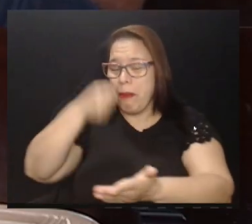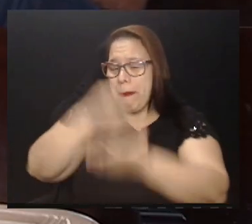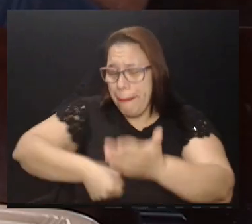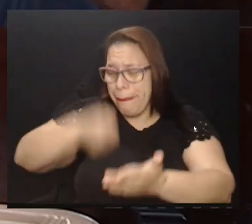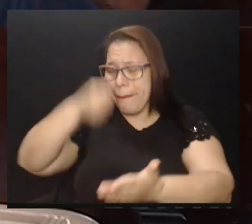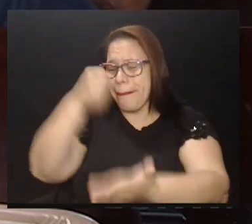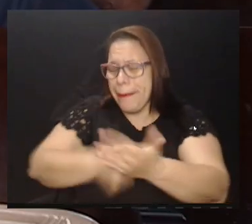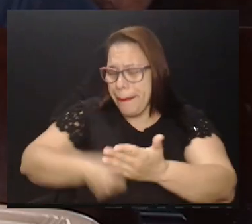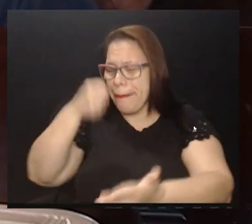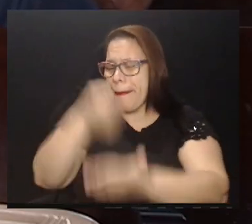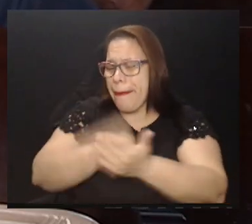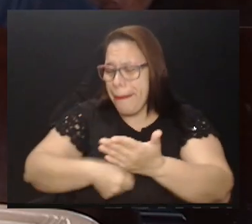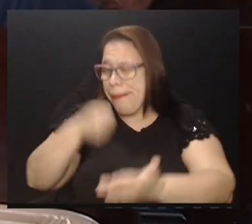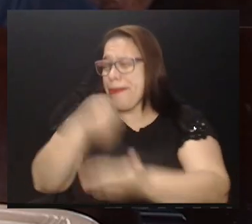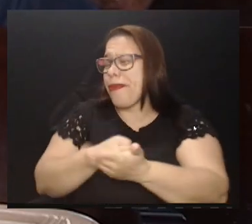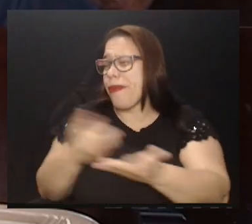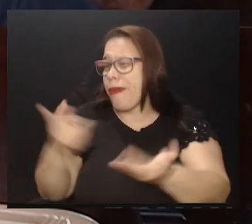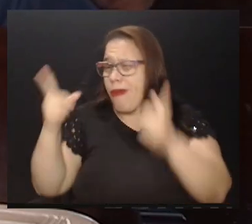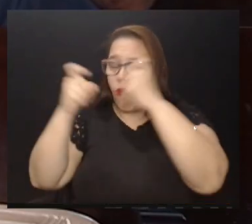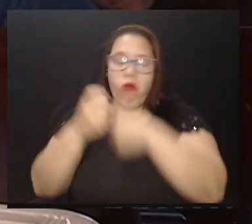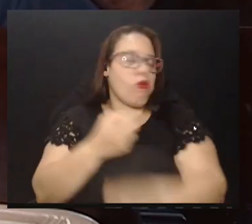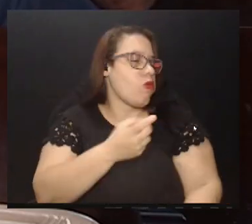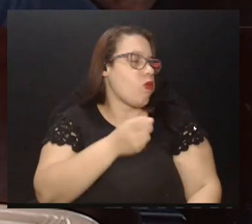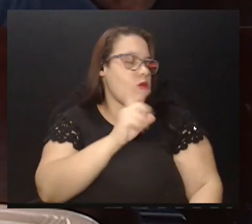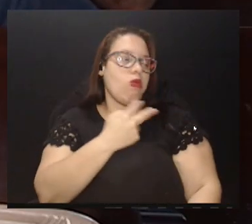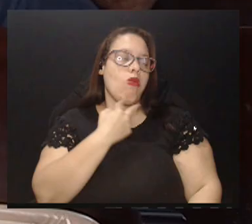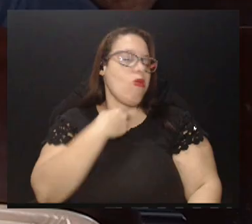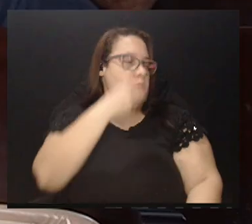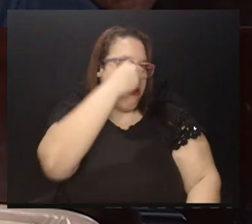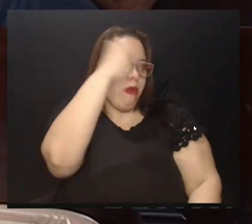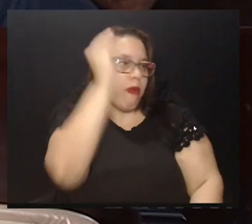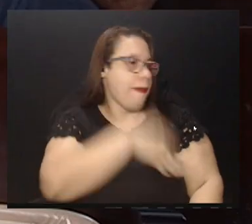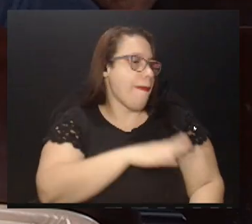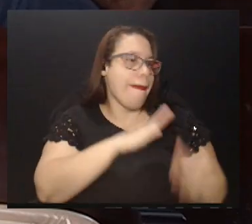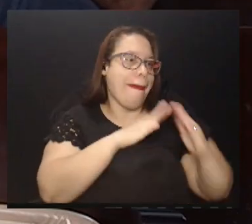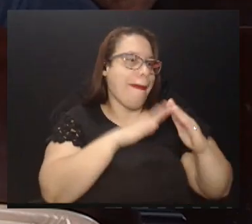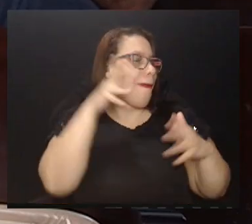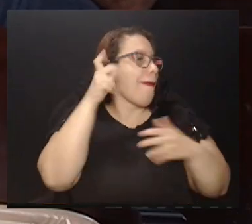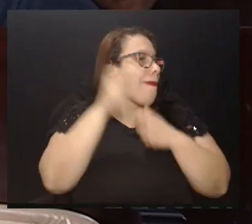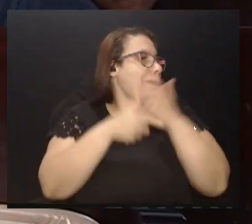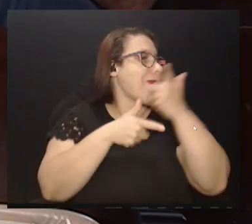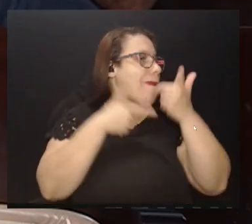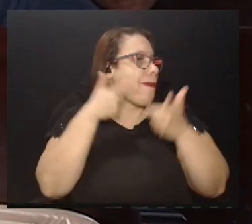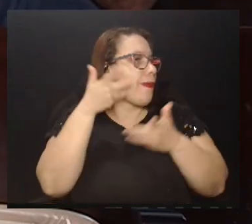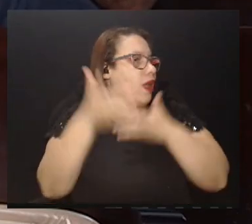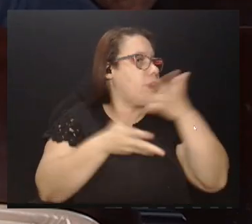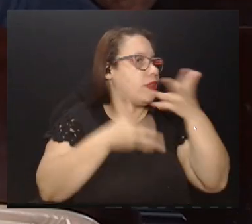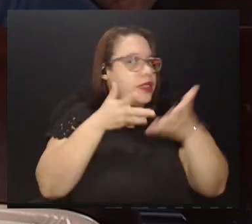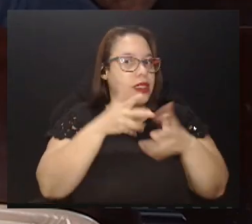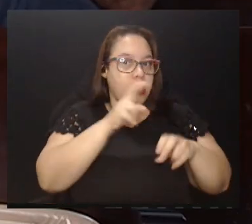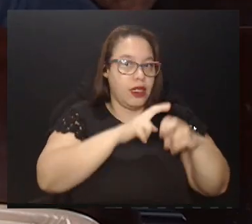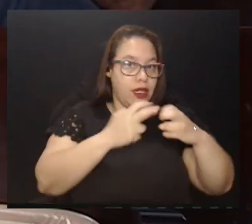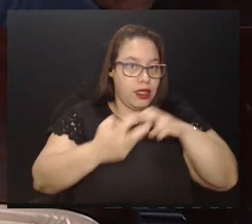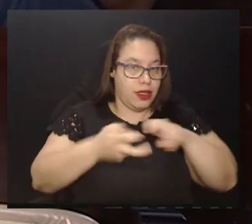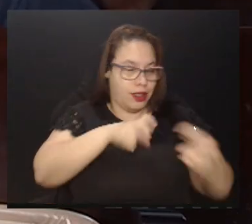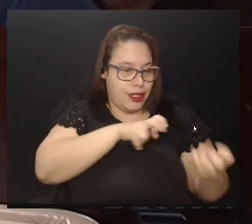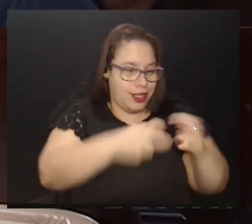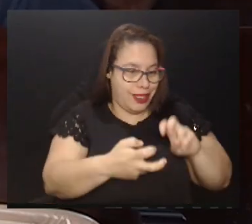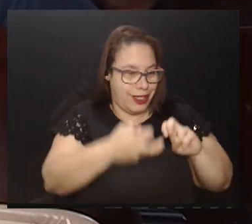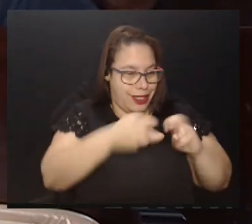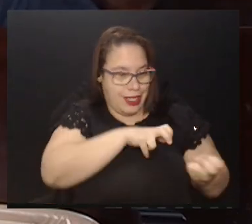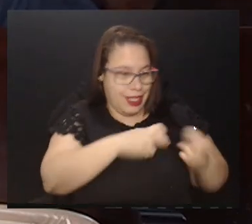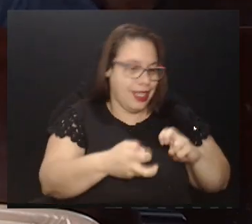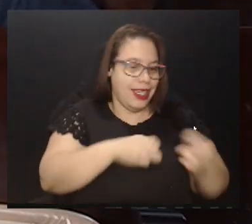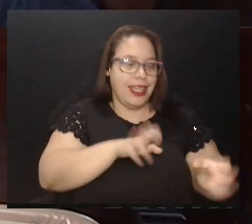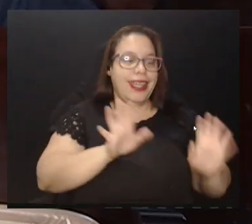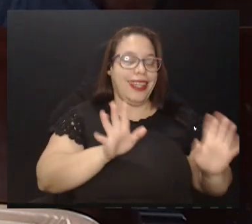desafiador. Não pode desistir, né? Às vezes o pessoal em casa ouve uns barulhinhos, aí é a cadeira aqui, ó, que fica mexendo e tal. Mas